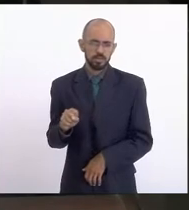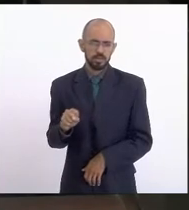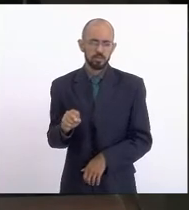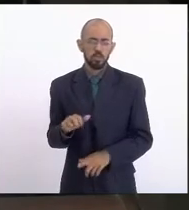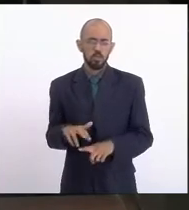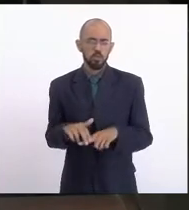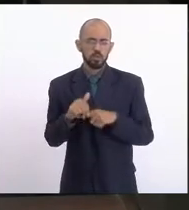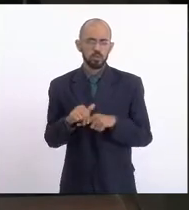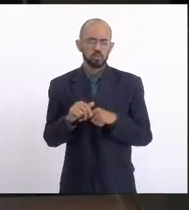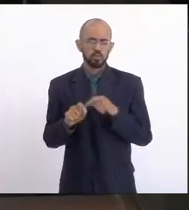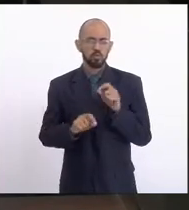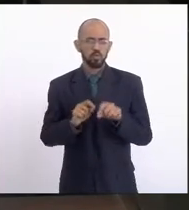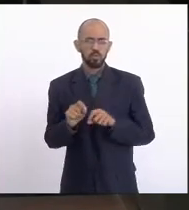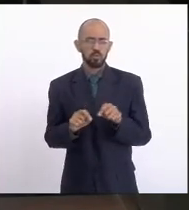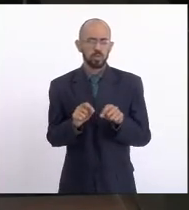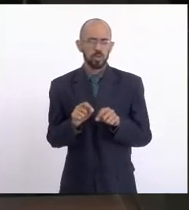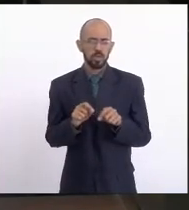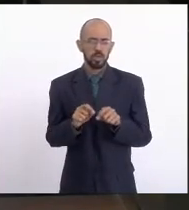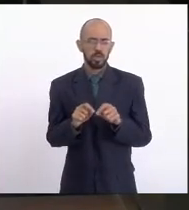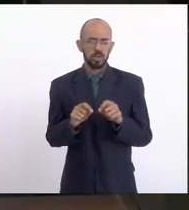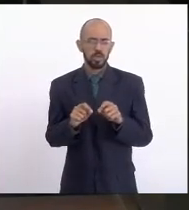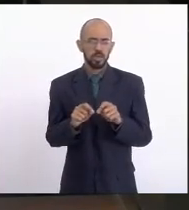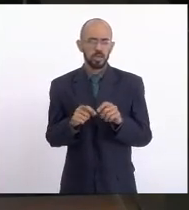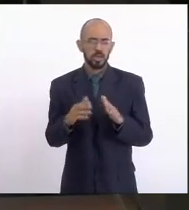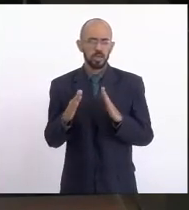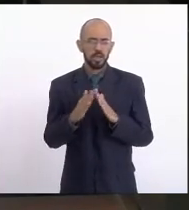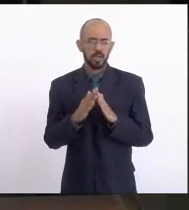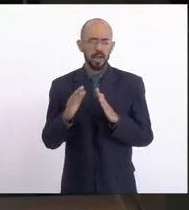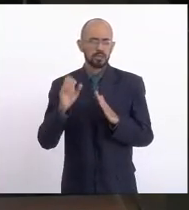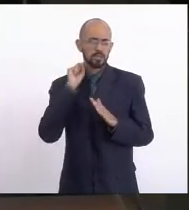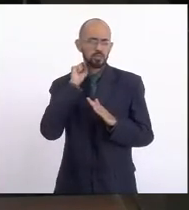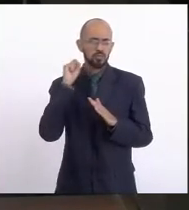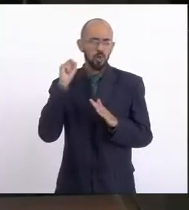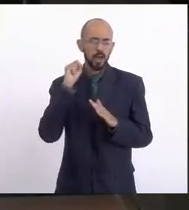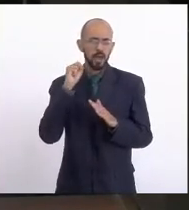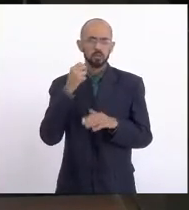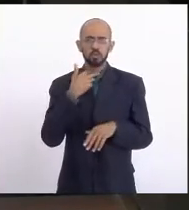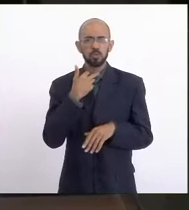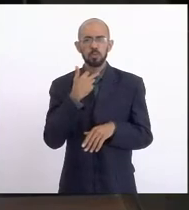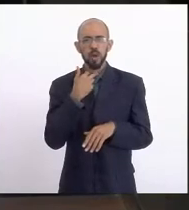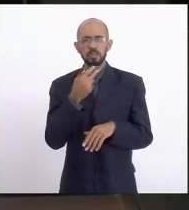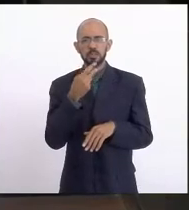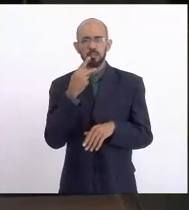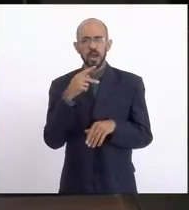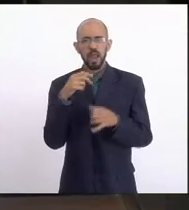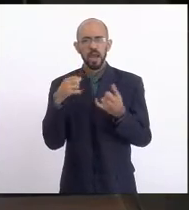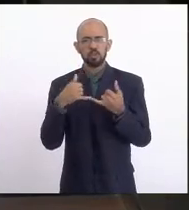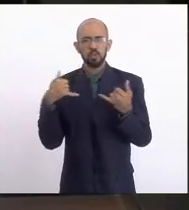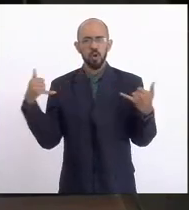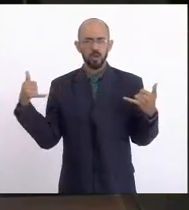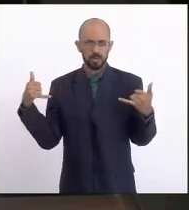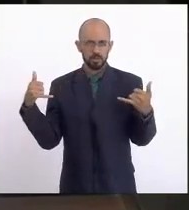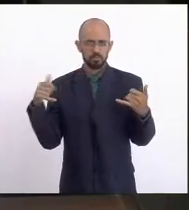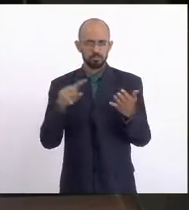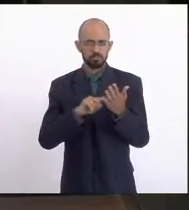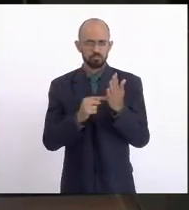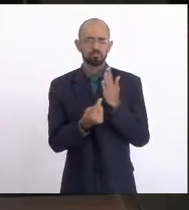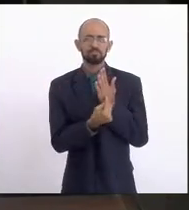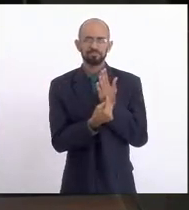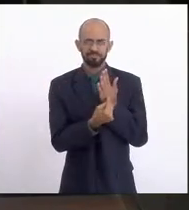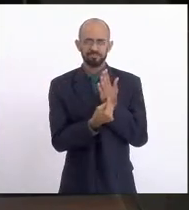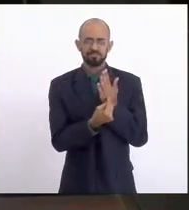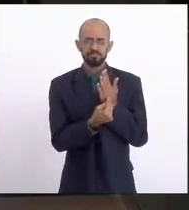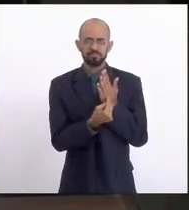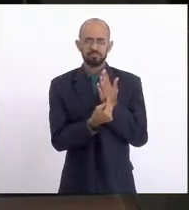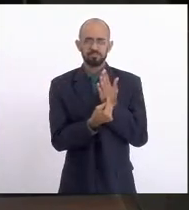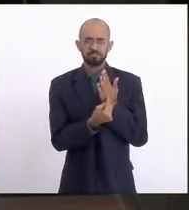Portanto, em casa de enforcado, não se fala de corda. Gato escaldado tem medo de água fria. O Rio de Janeiro tem que ter cabeça no lugar e o